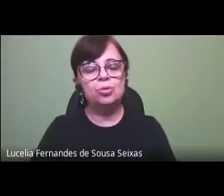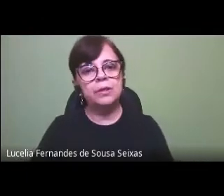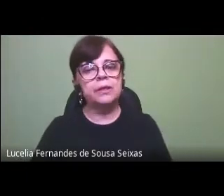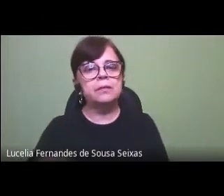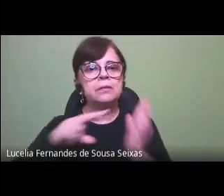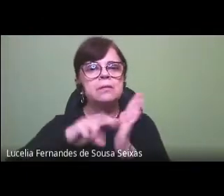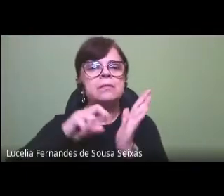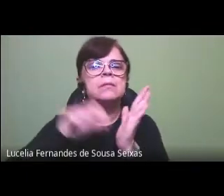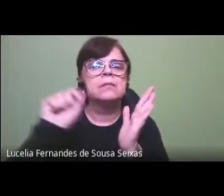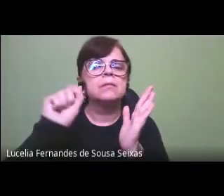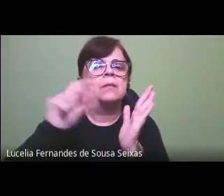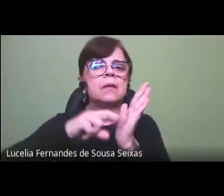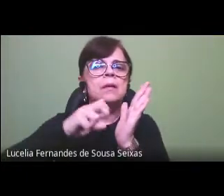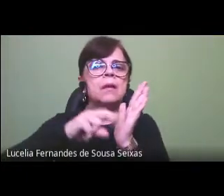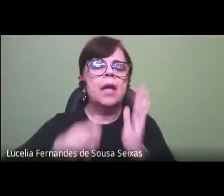ajuda.